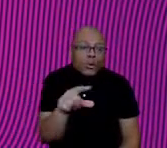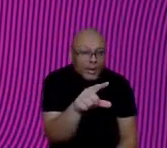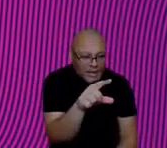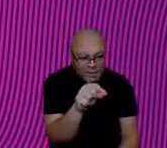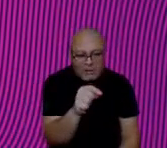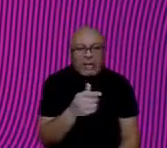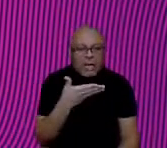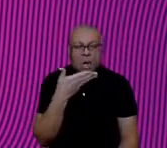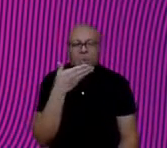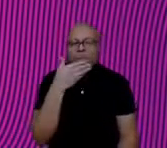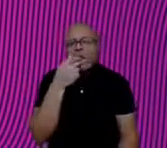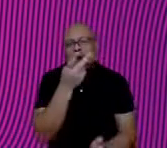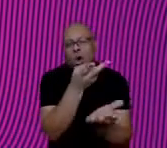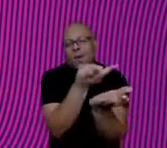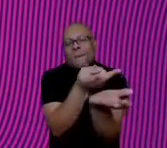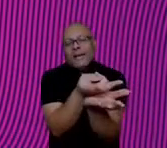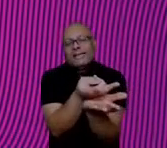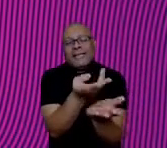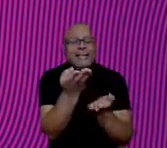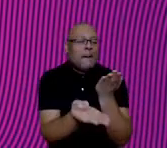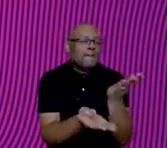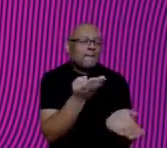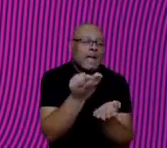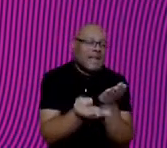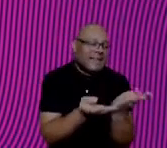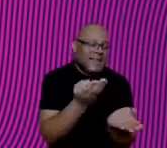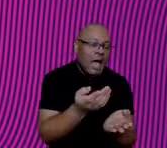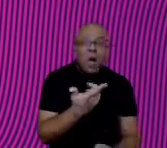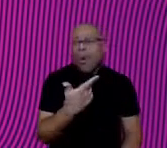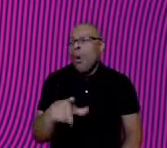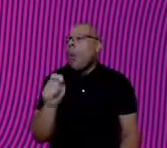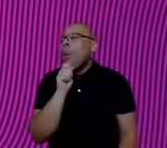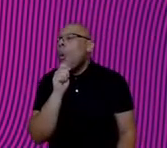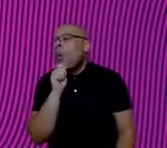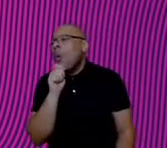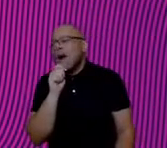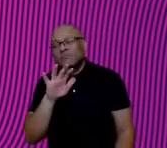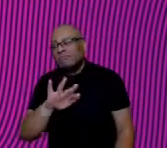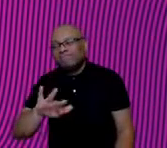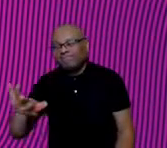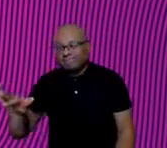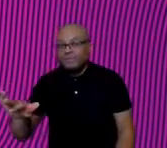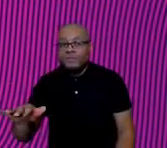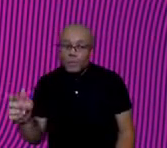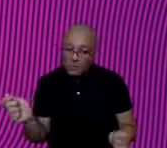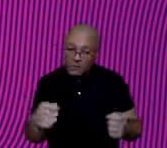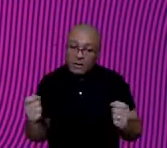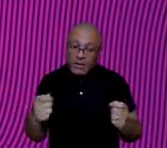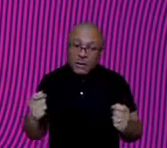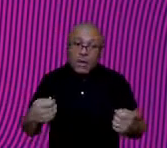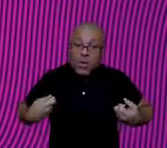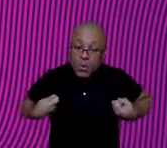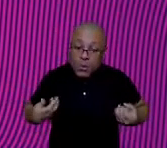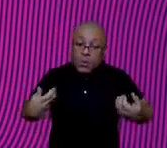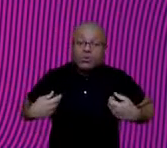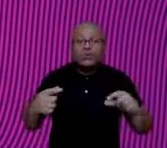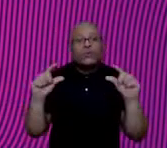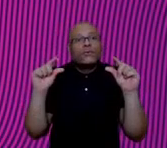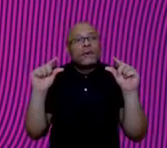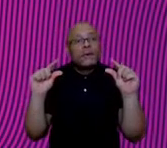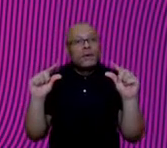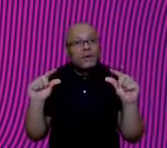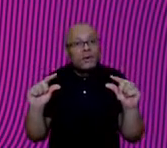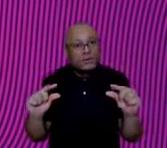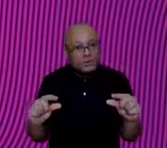paciente ideal para um determinado tratamento, ele acaba ajudando em você canalizar